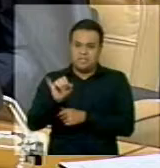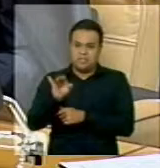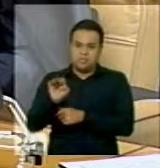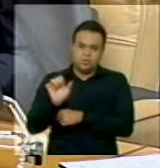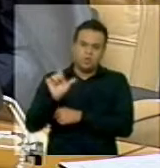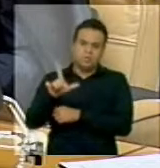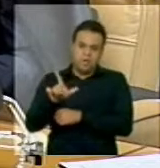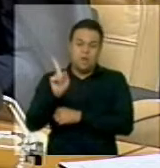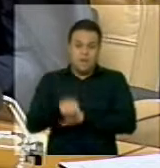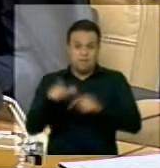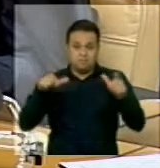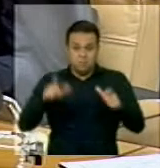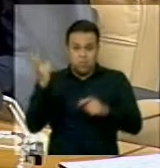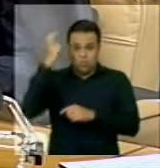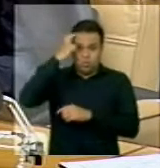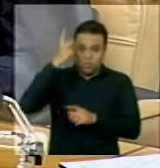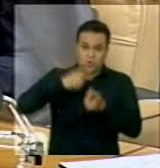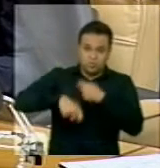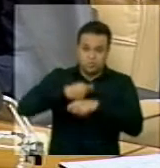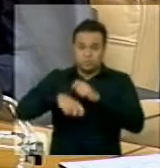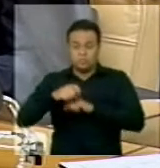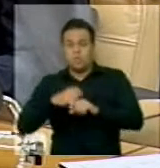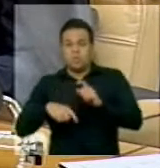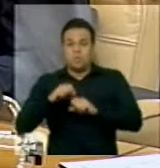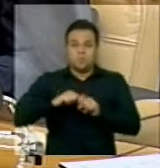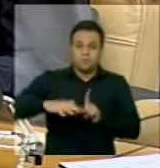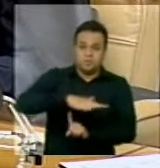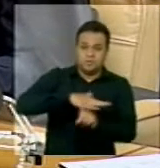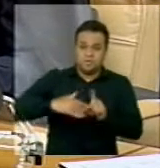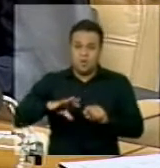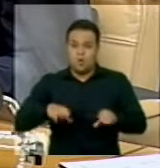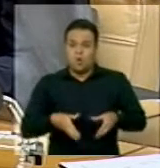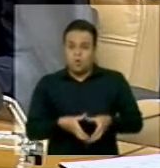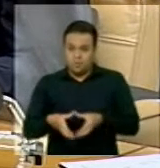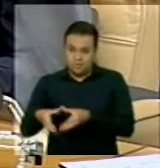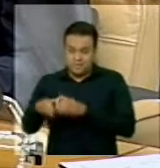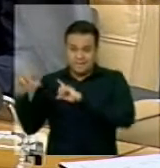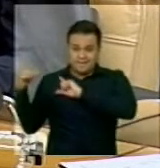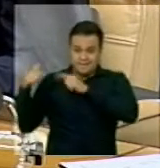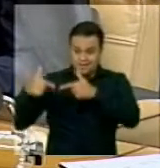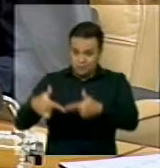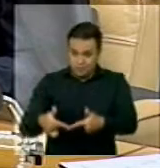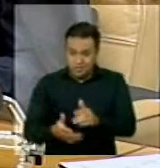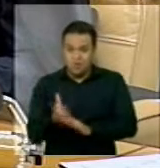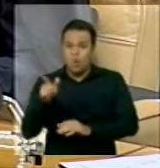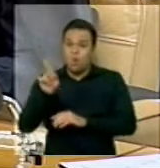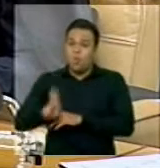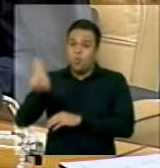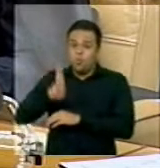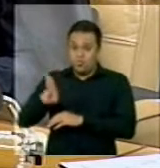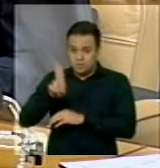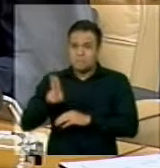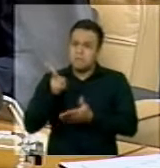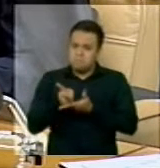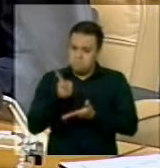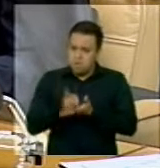reprodução cultural, social e econômica dos povos e comunidades tradicionais, sejam eles utilizados de forma